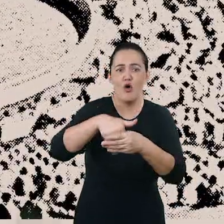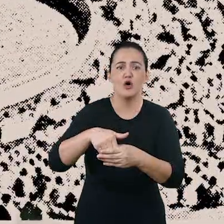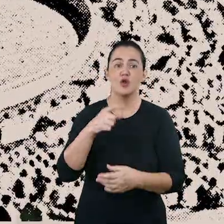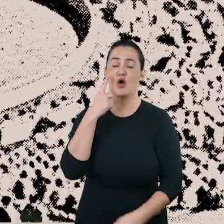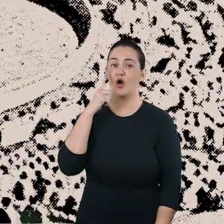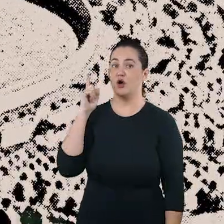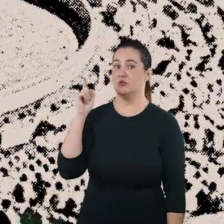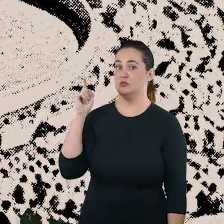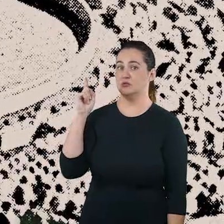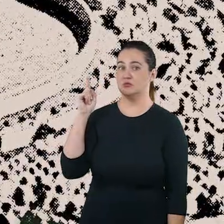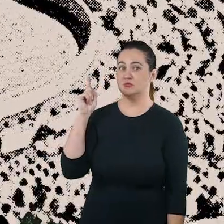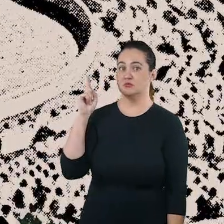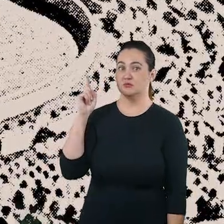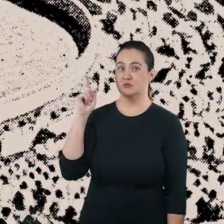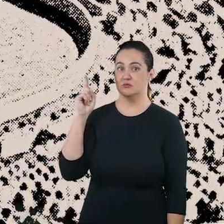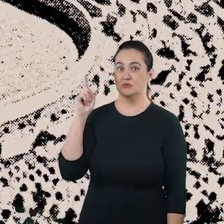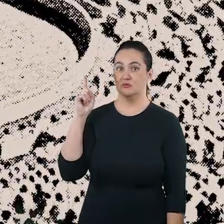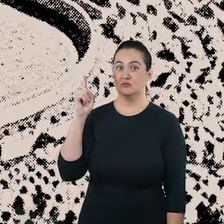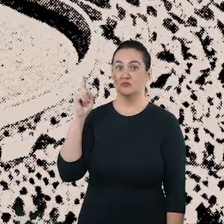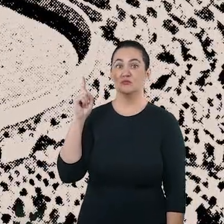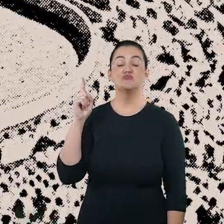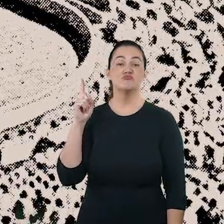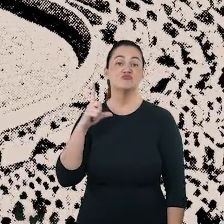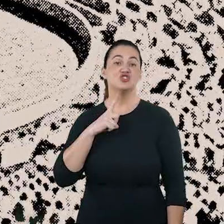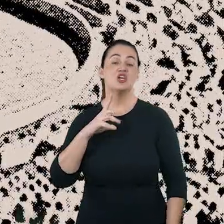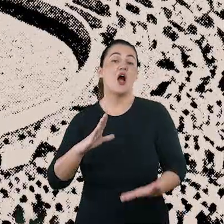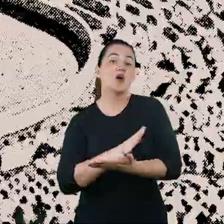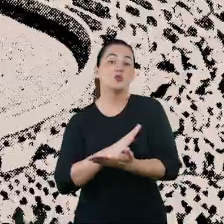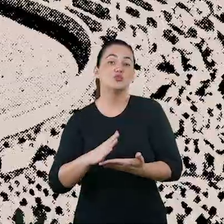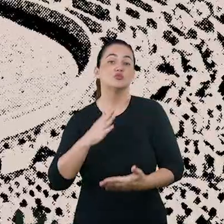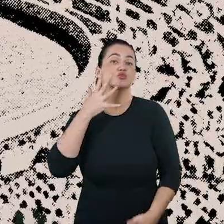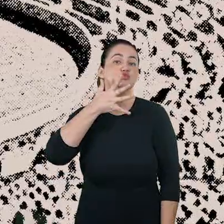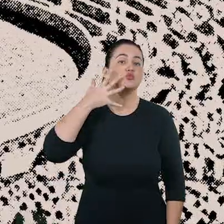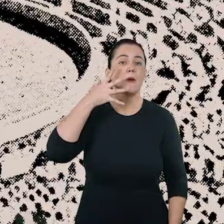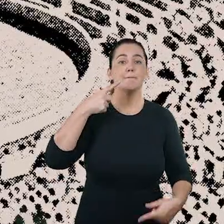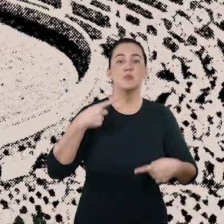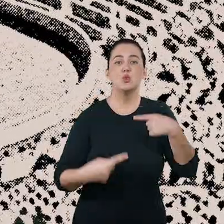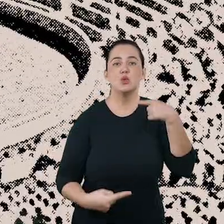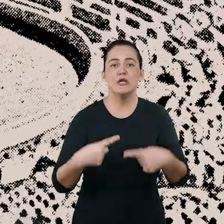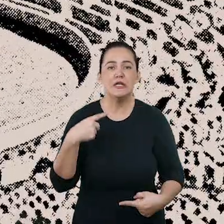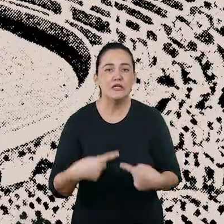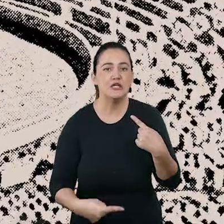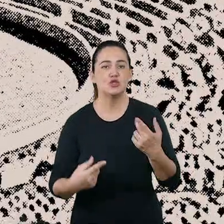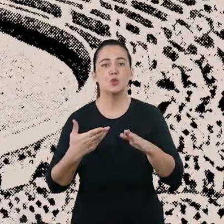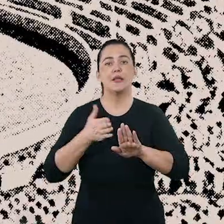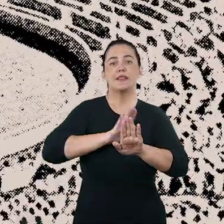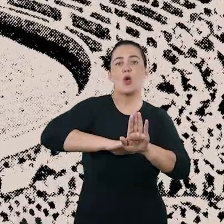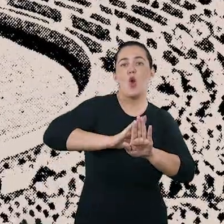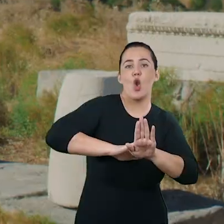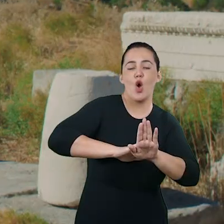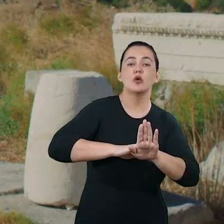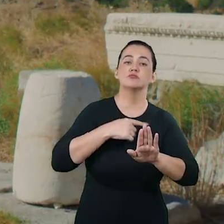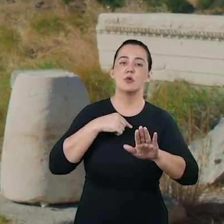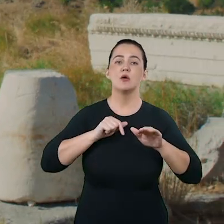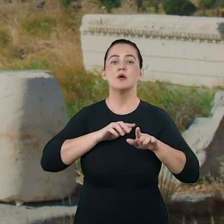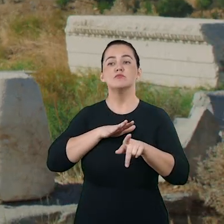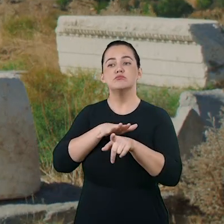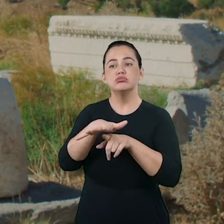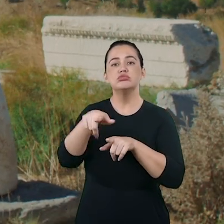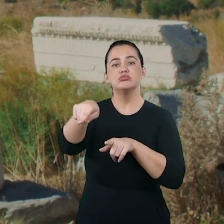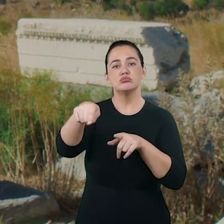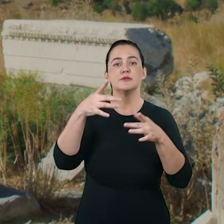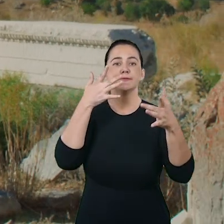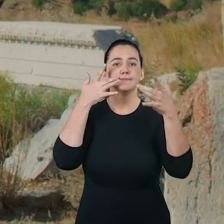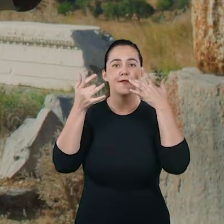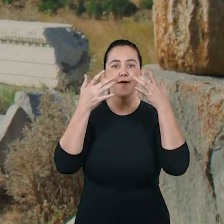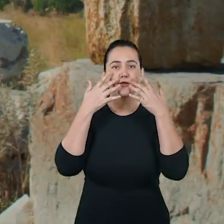um discurso político e ideológico, as pessoas geralmente afluíam para o teatro. E ele está logo ali, ó. Se o